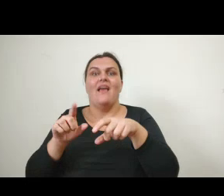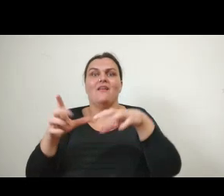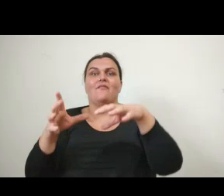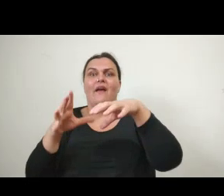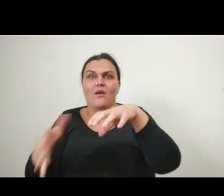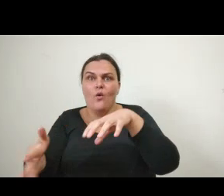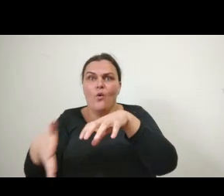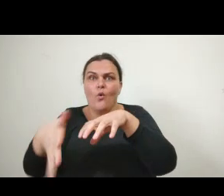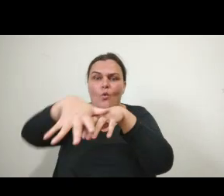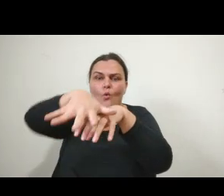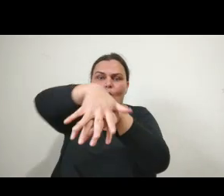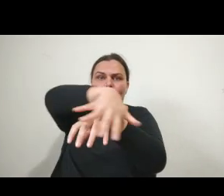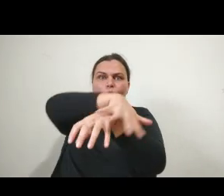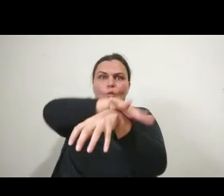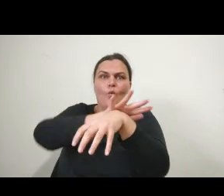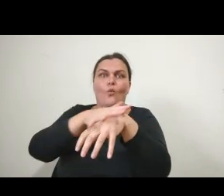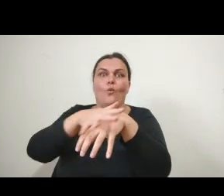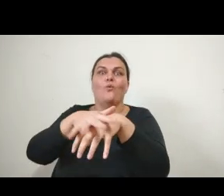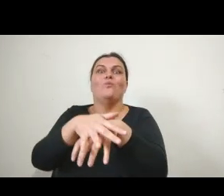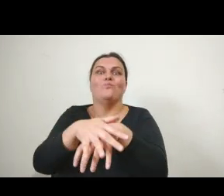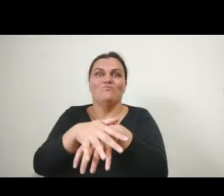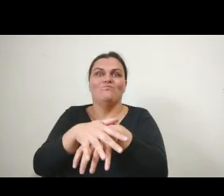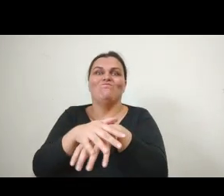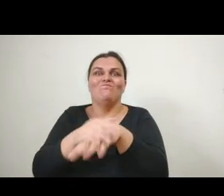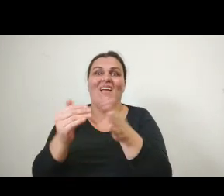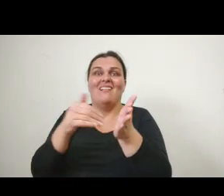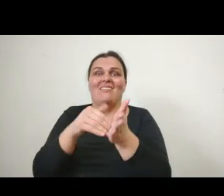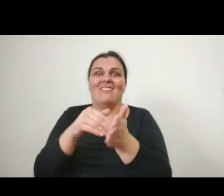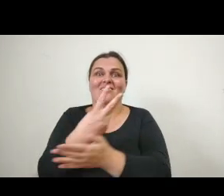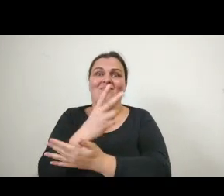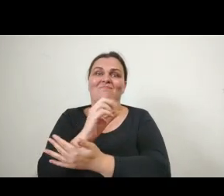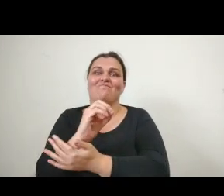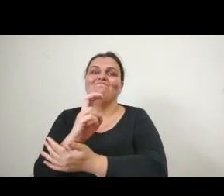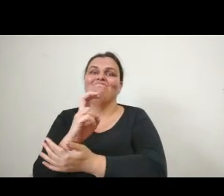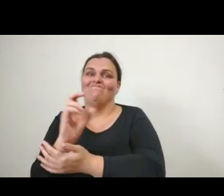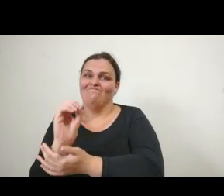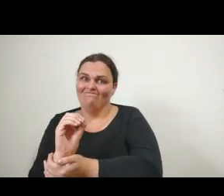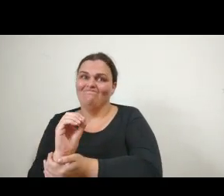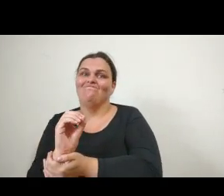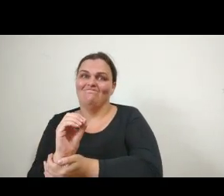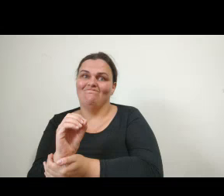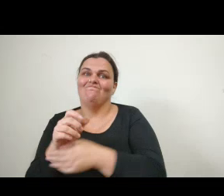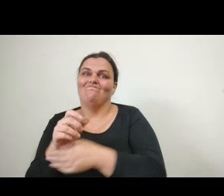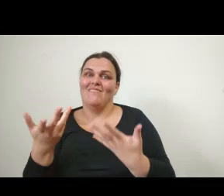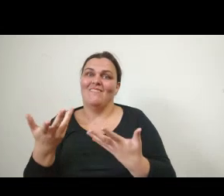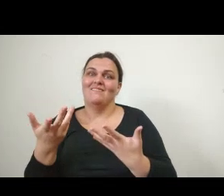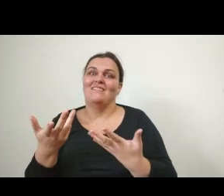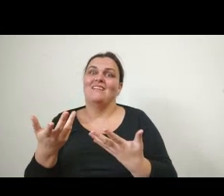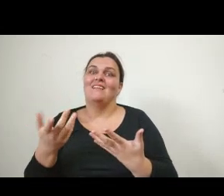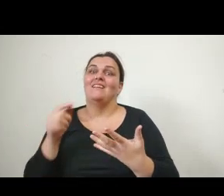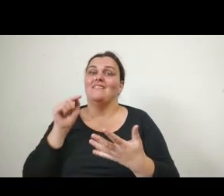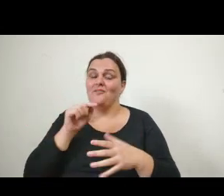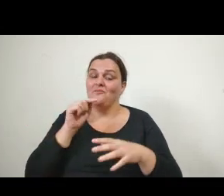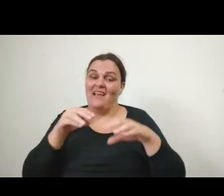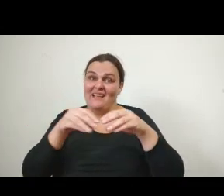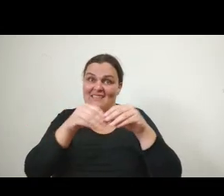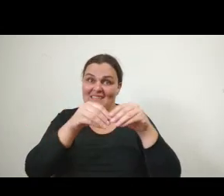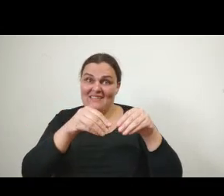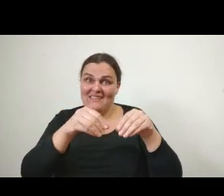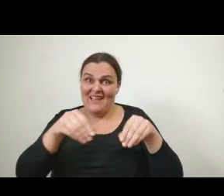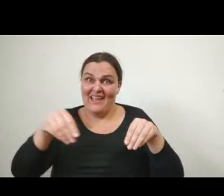95% da terra pode ser inundada por marés altas rotineiras até 2100. Tuvalu, né, que deve